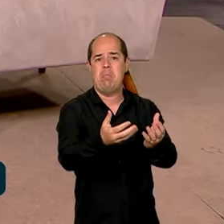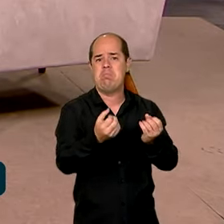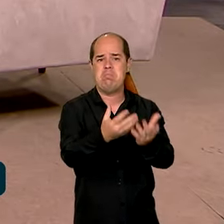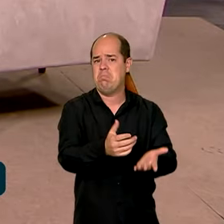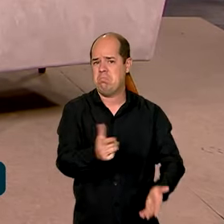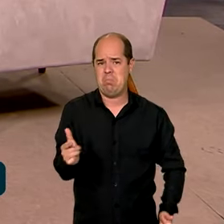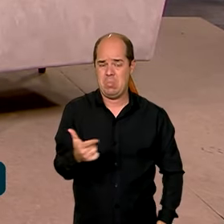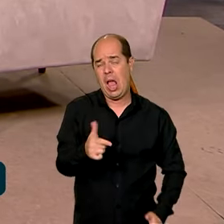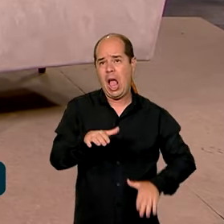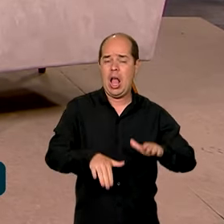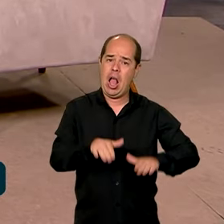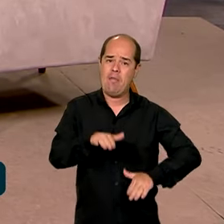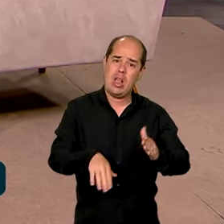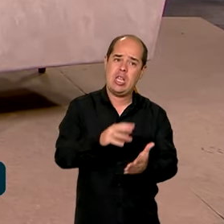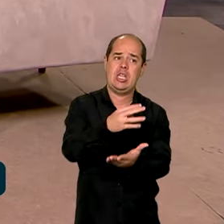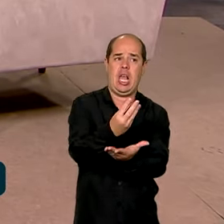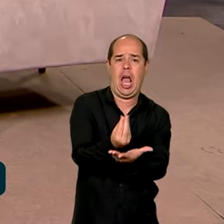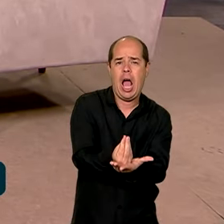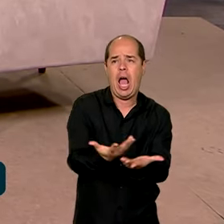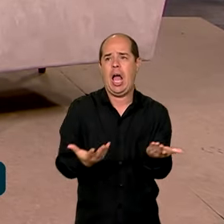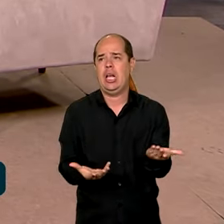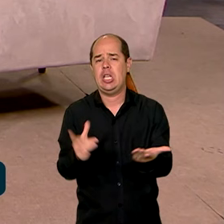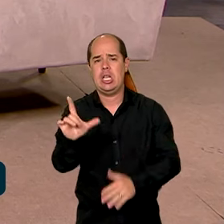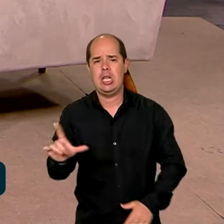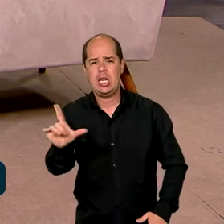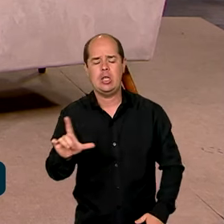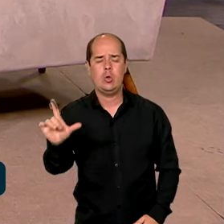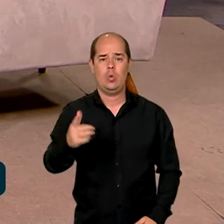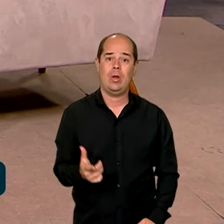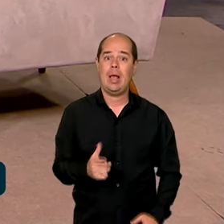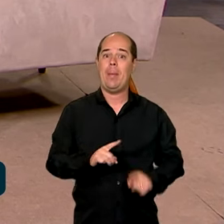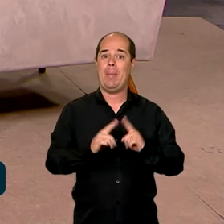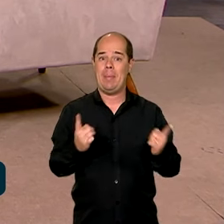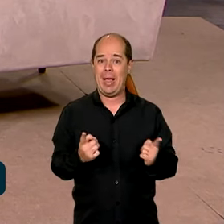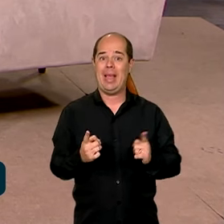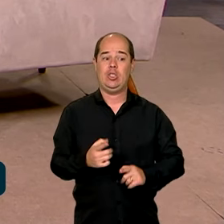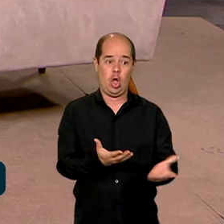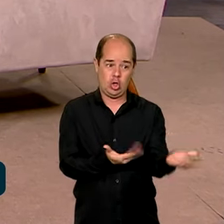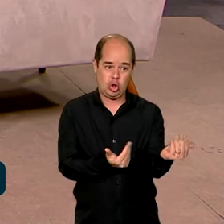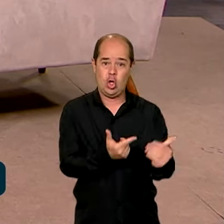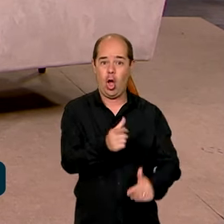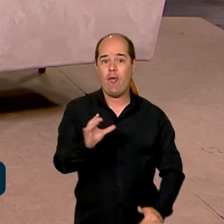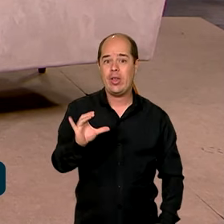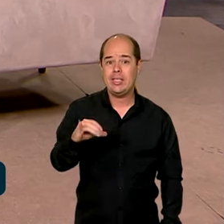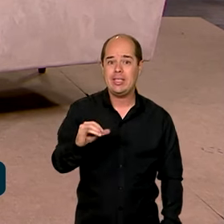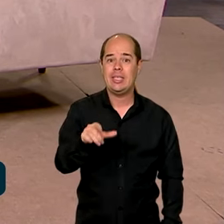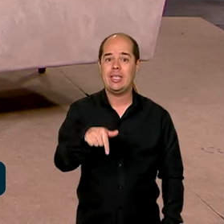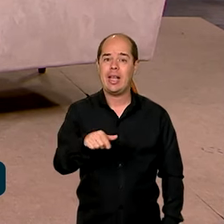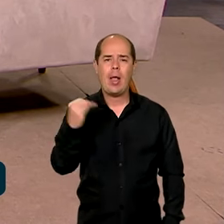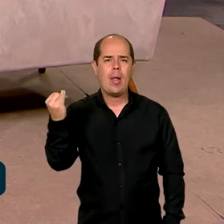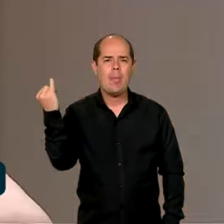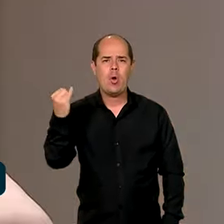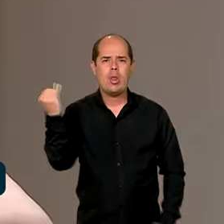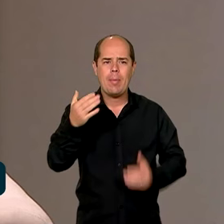vezes, premiamos, né? Mas no caso do jovem cientista, ele tem uma importância enorme para mostrar aos